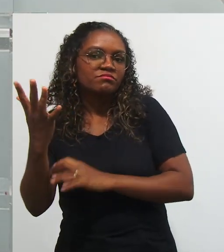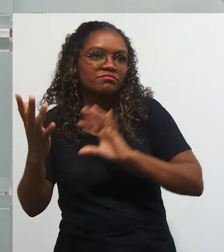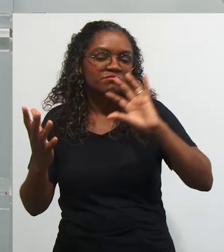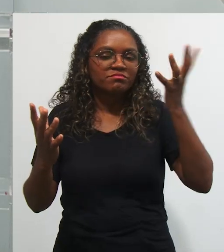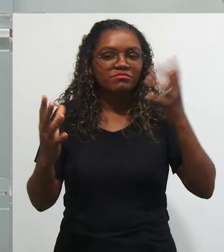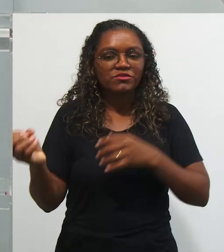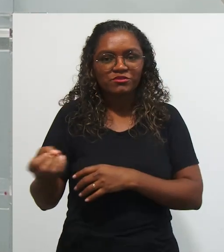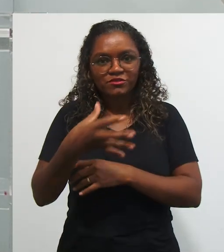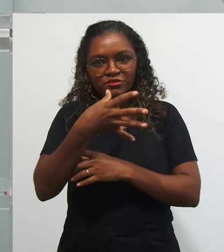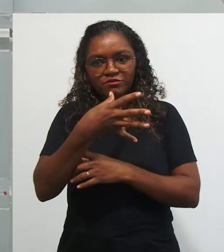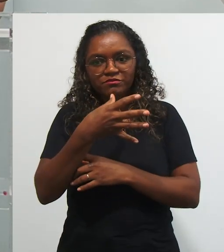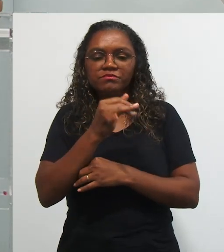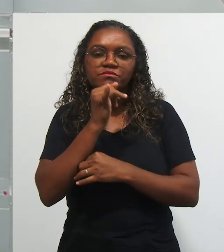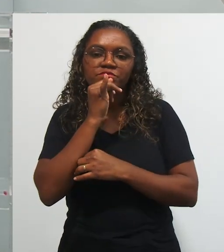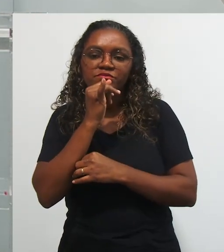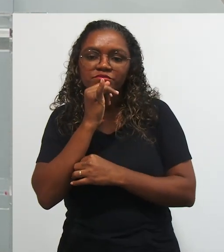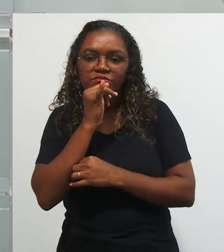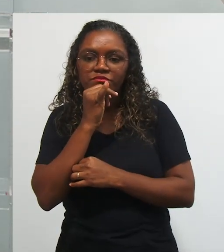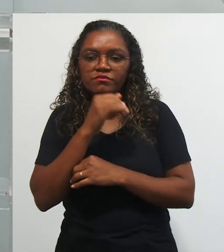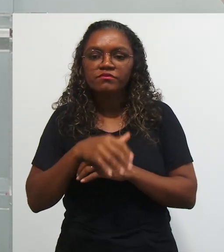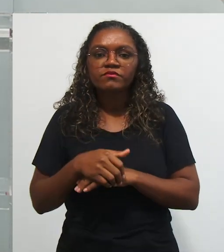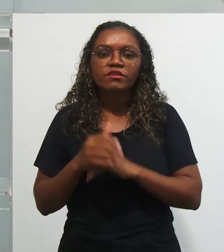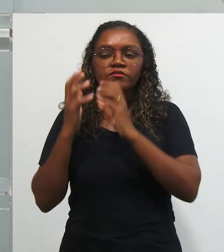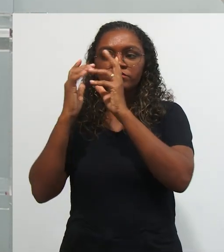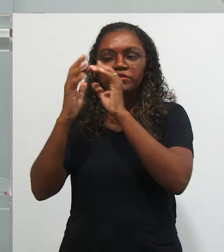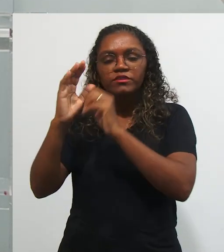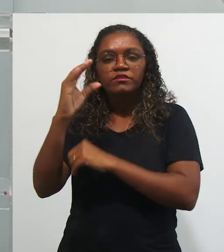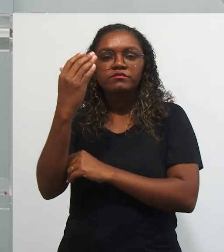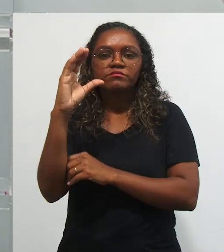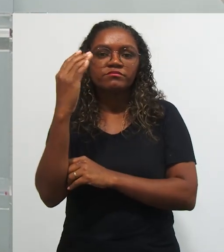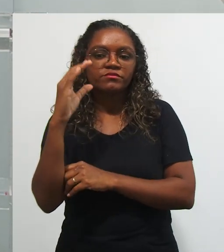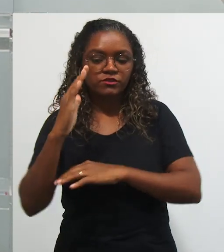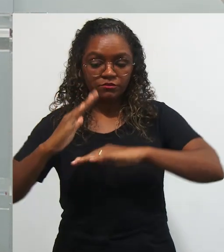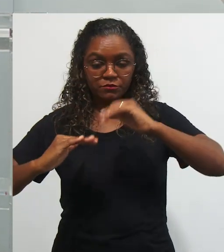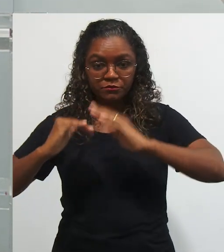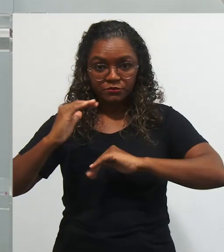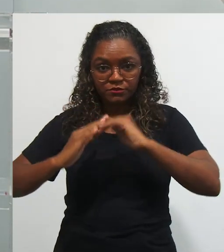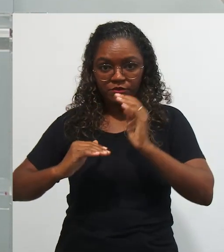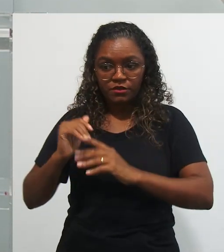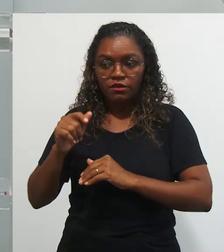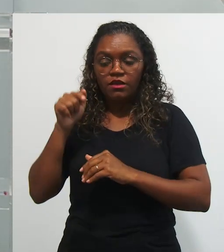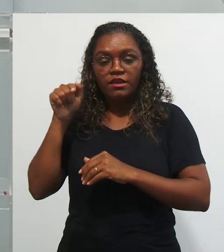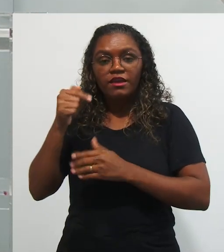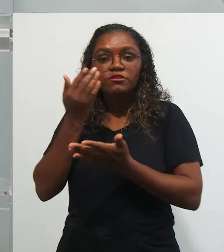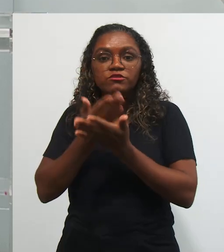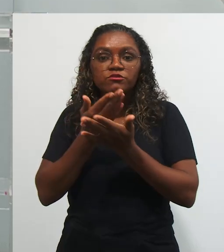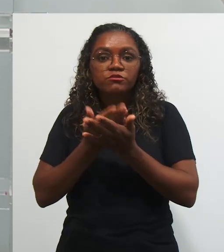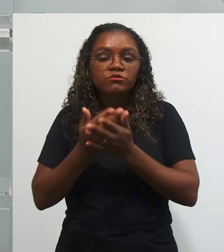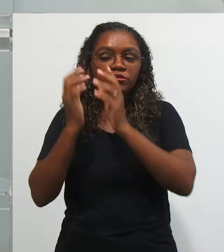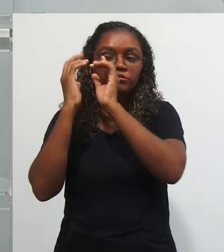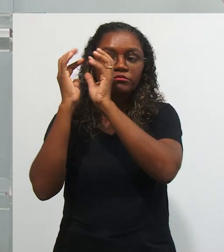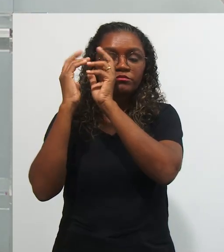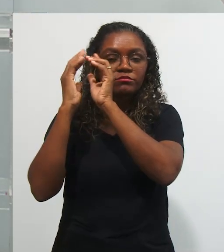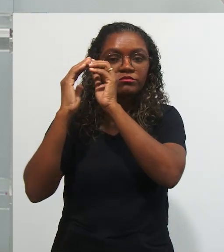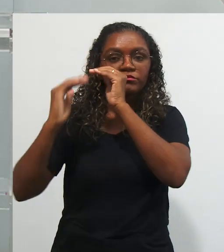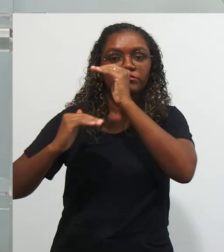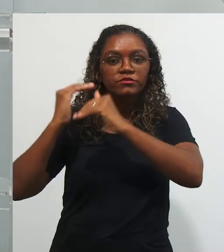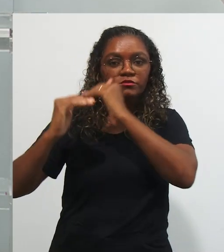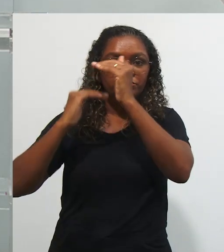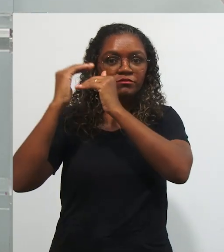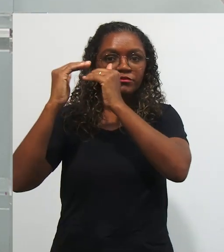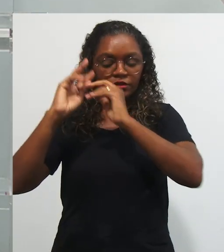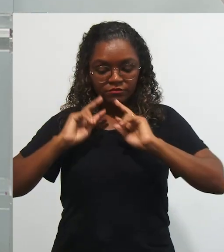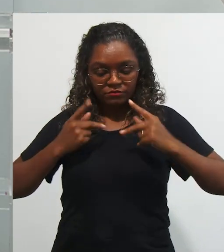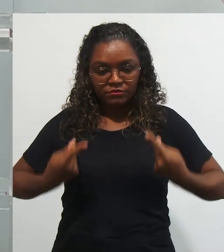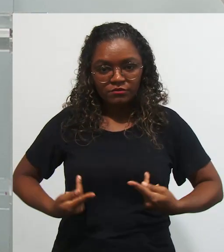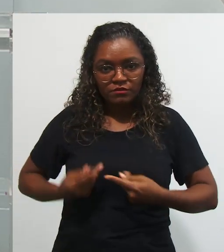situações. Então, à medida que, por exemplo, um neurocientista, ele estuda o desenvolvimento do cérebro humano e